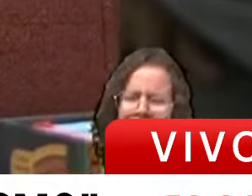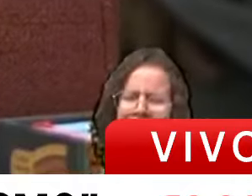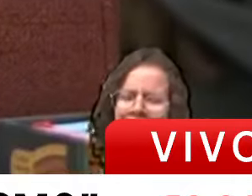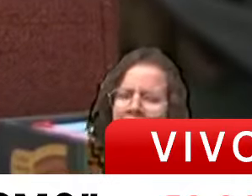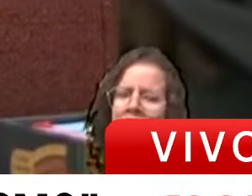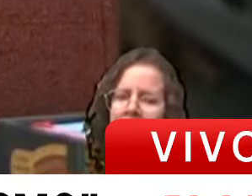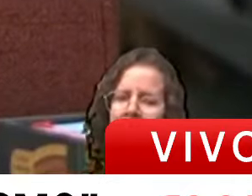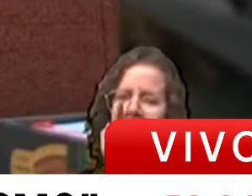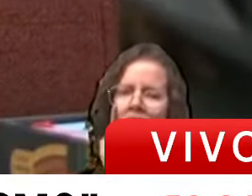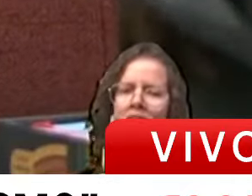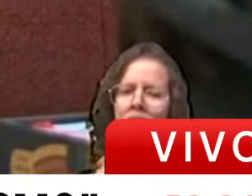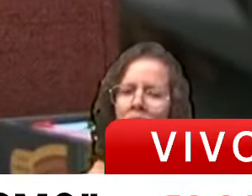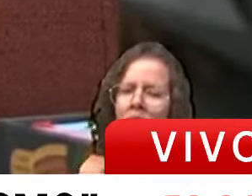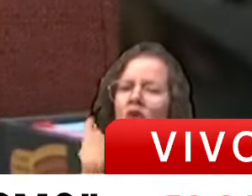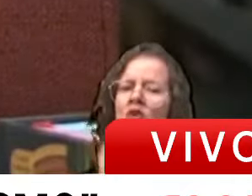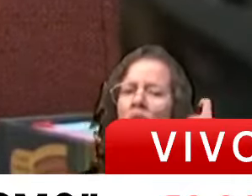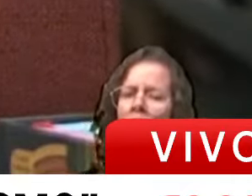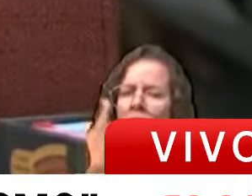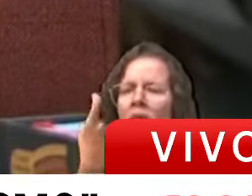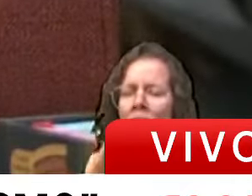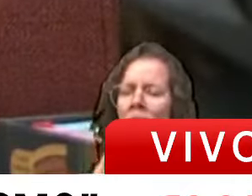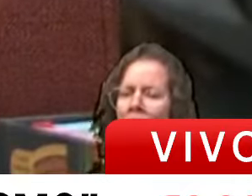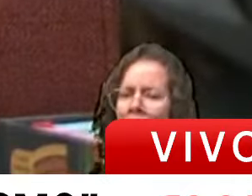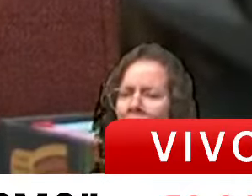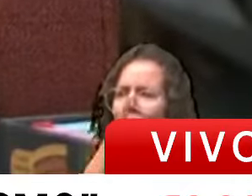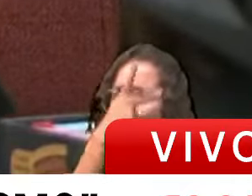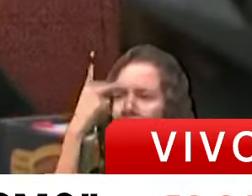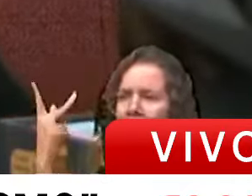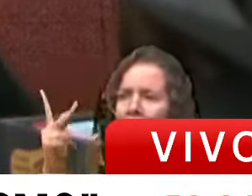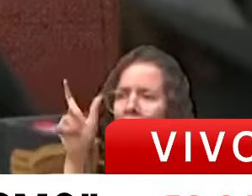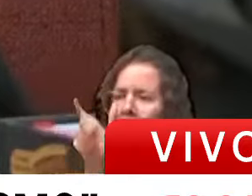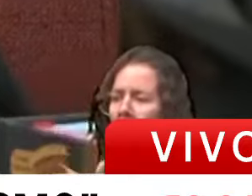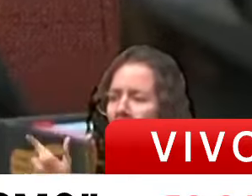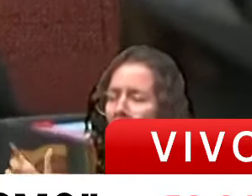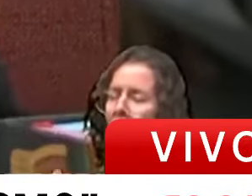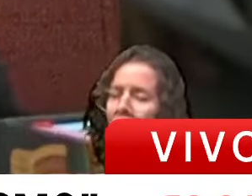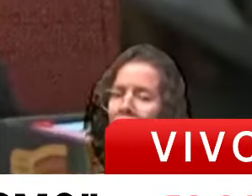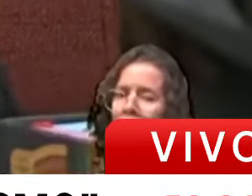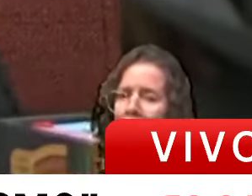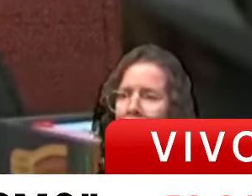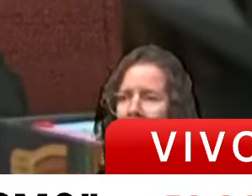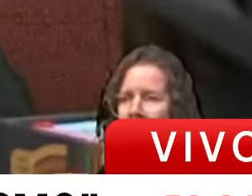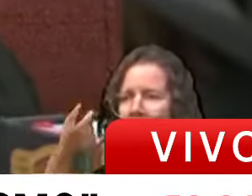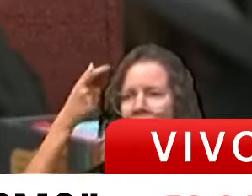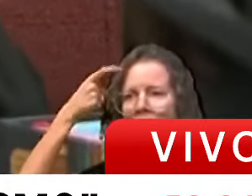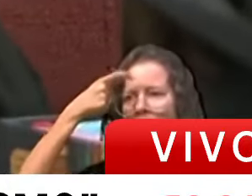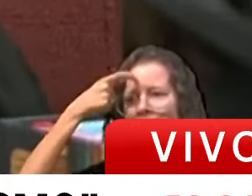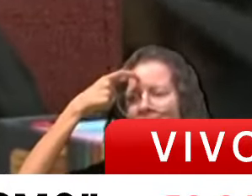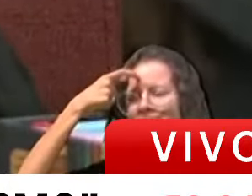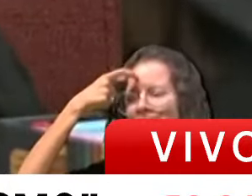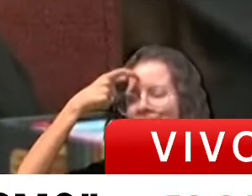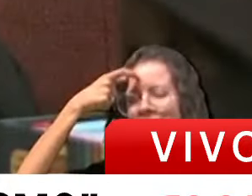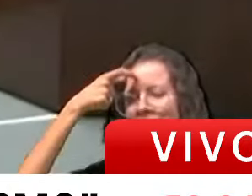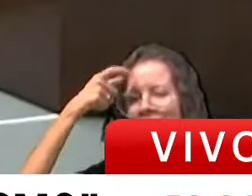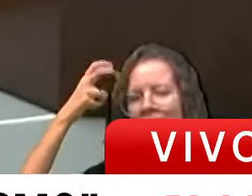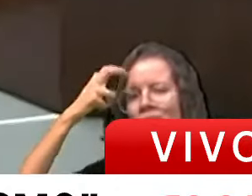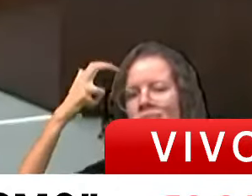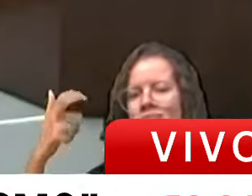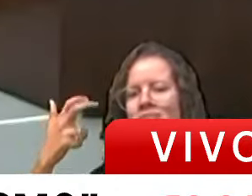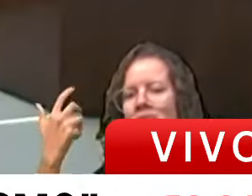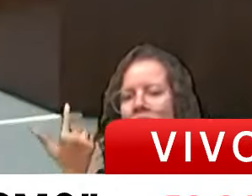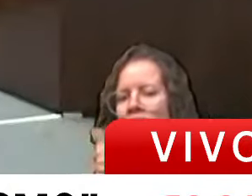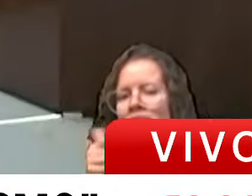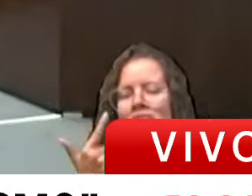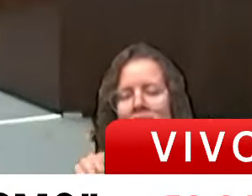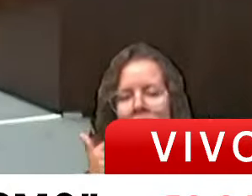acentuar a minha preocupação com a desinteligência natural ao lado da Inteligência Artificial aprender para explicar por né